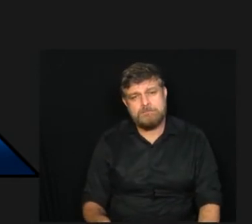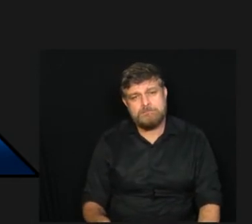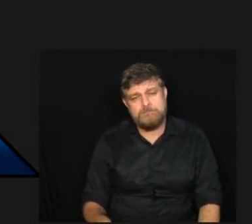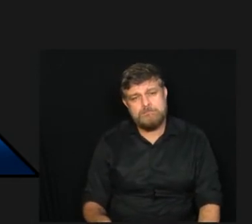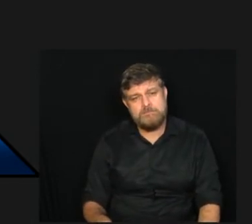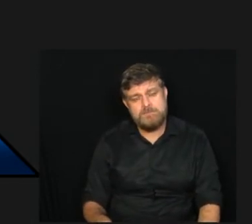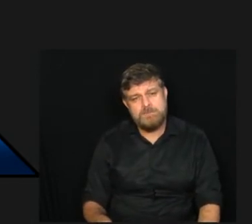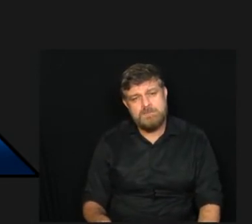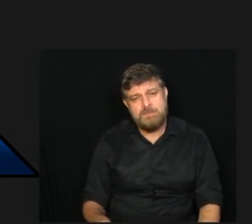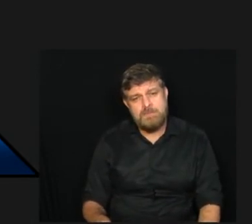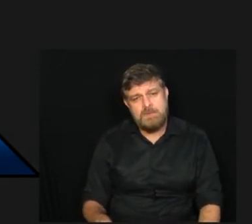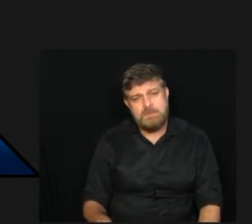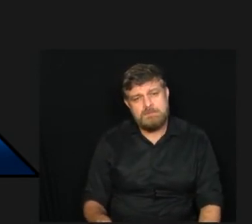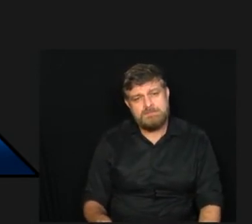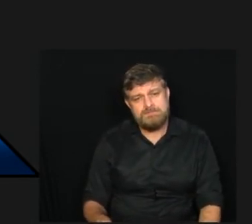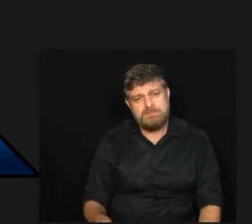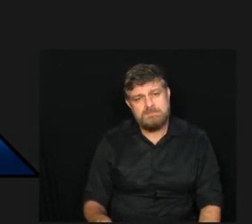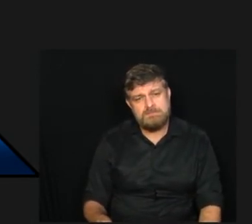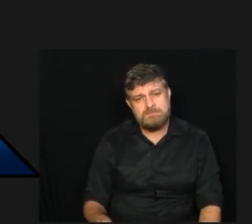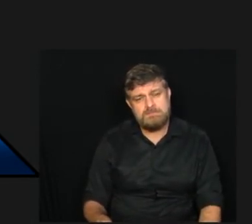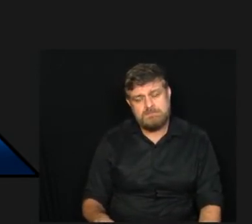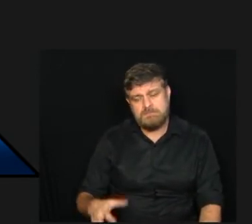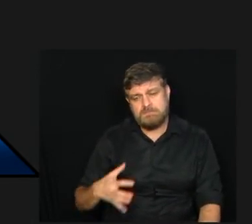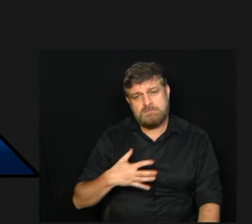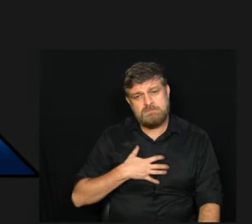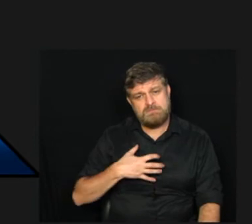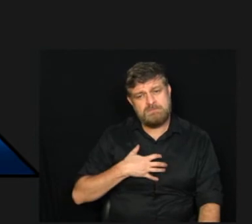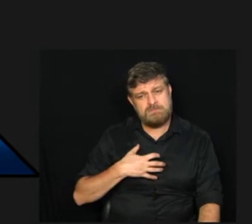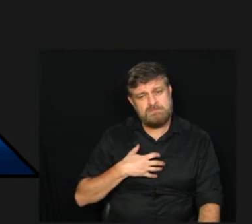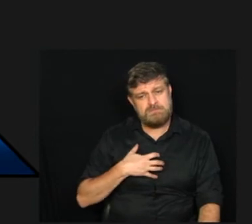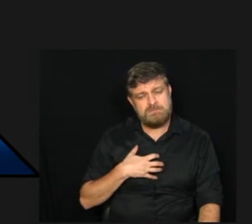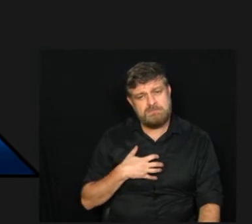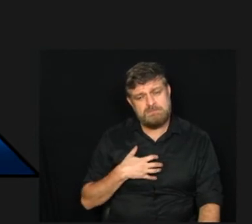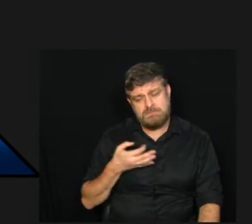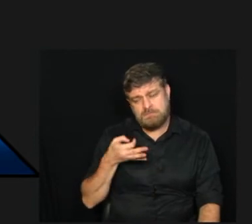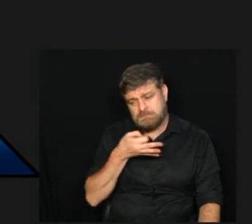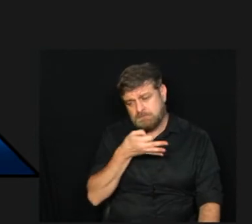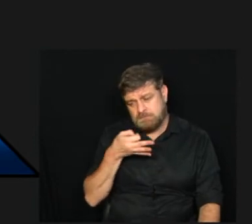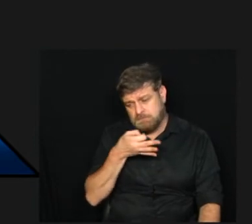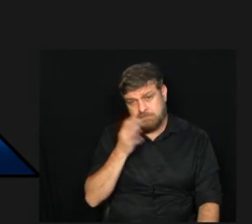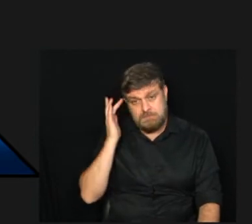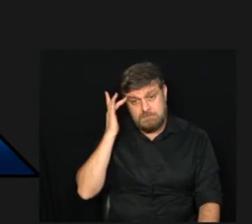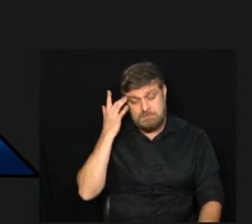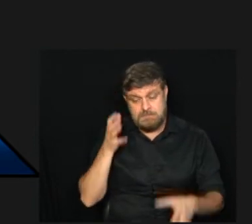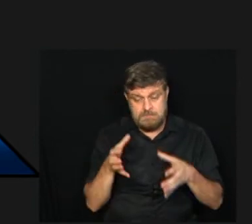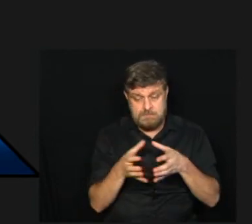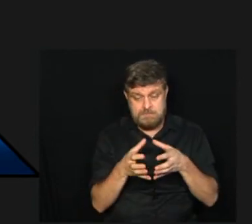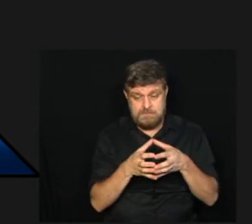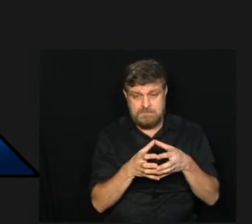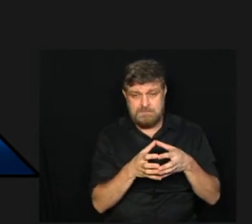também falar de outra forma. Eu acho que através da comissão, o presidente,